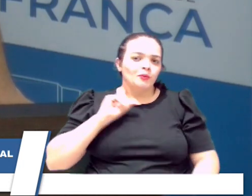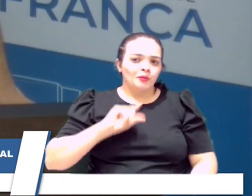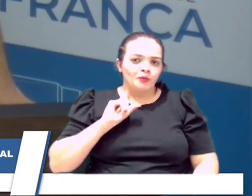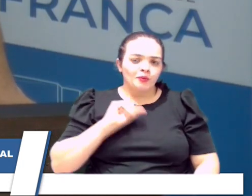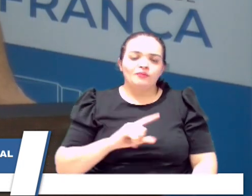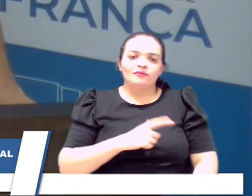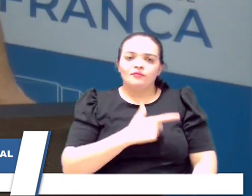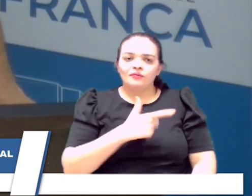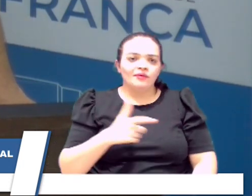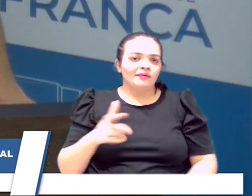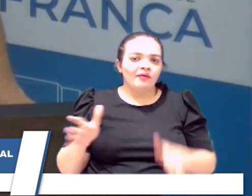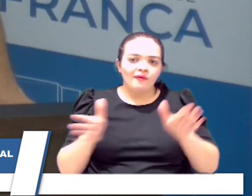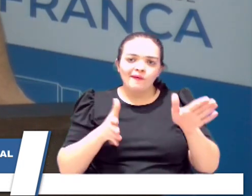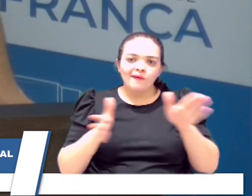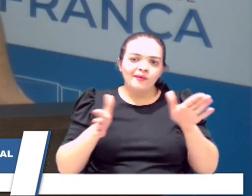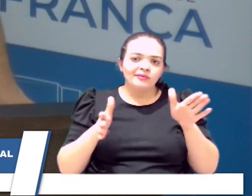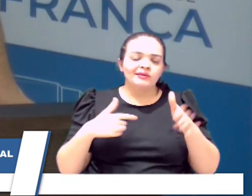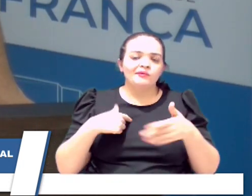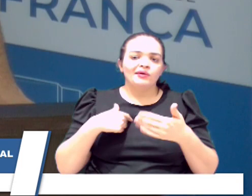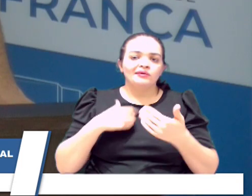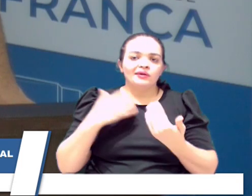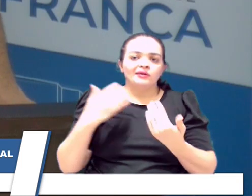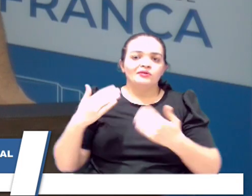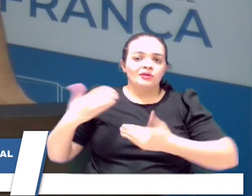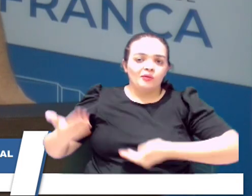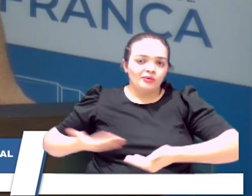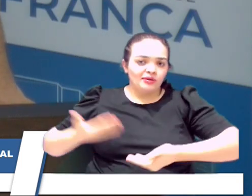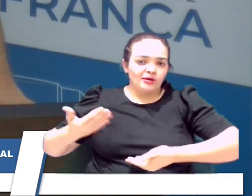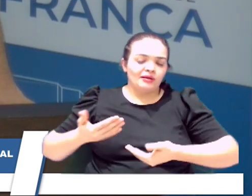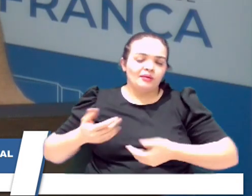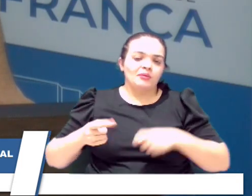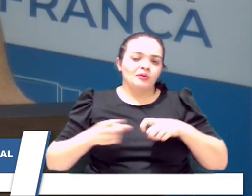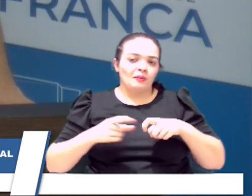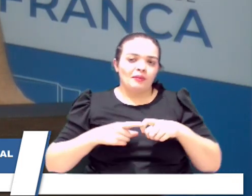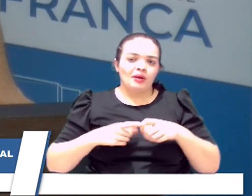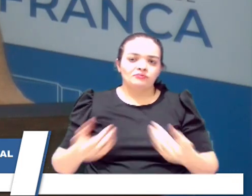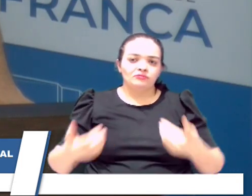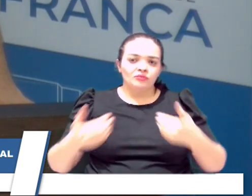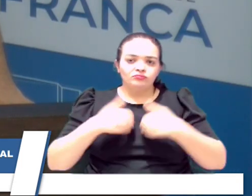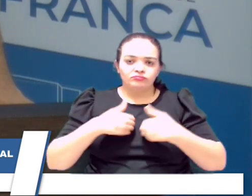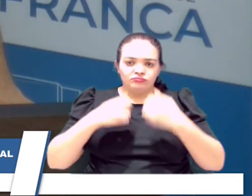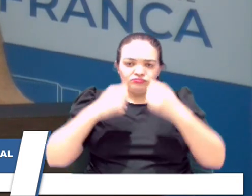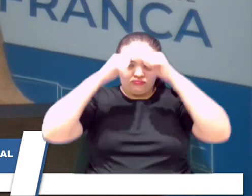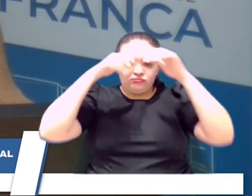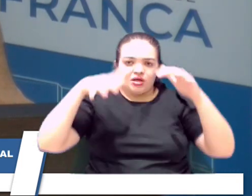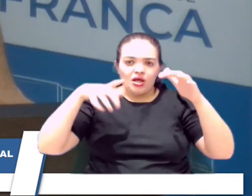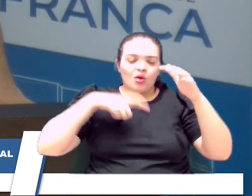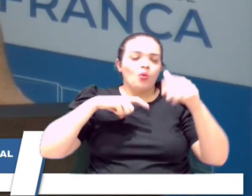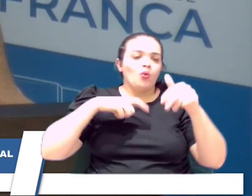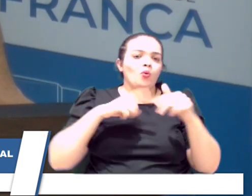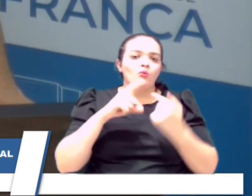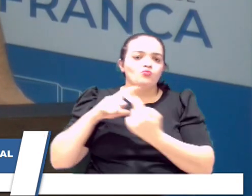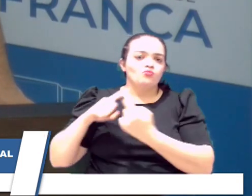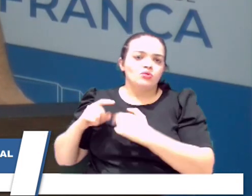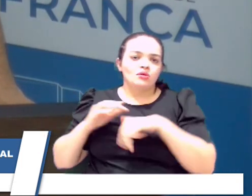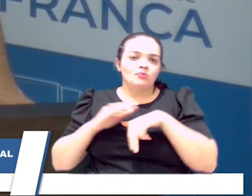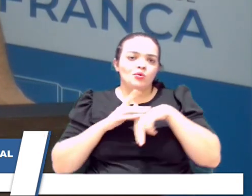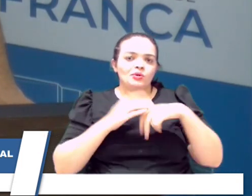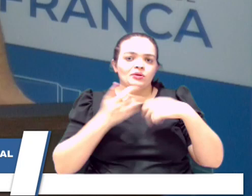tem acesso a essas terapias que as crianças autistas, que as pessoas com alguma patologia rara